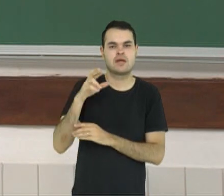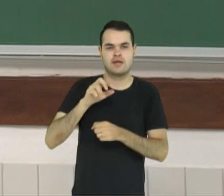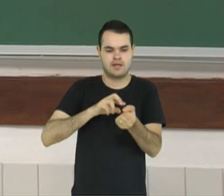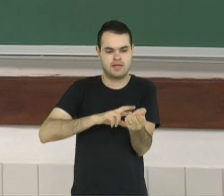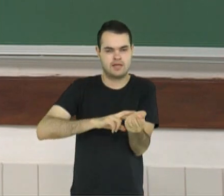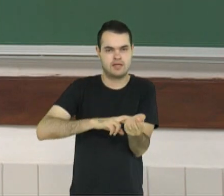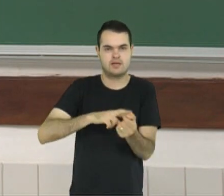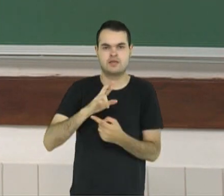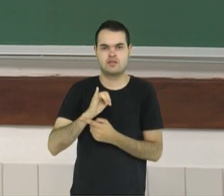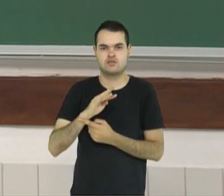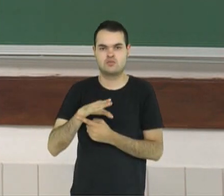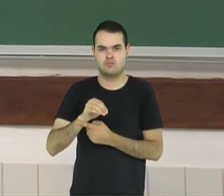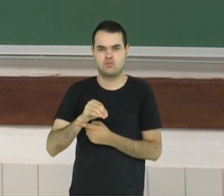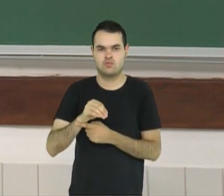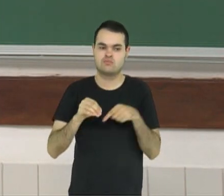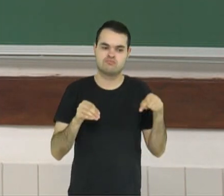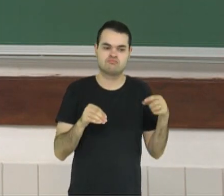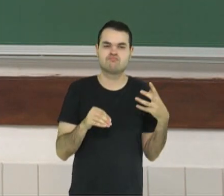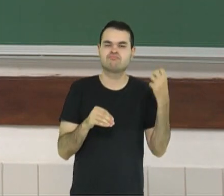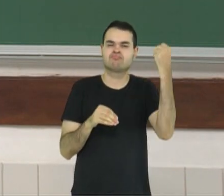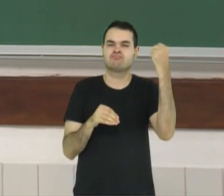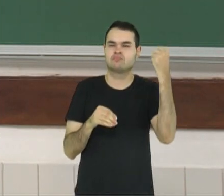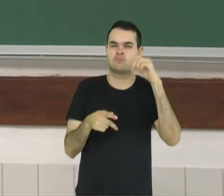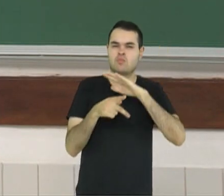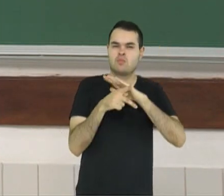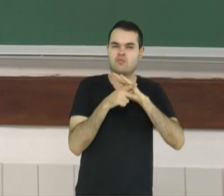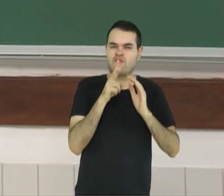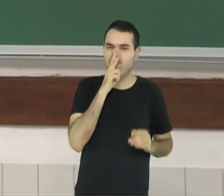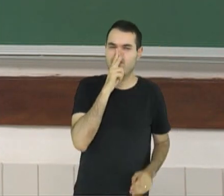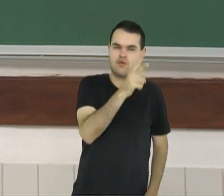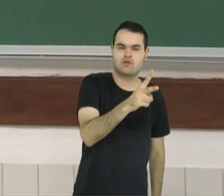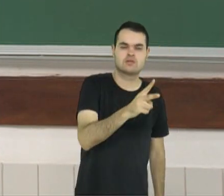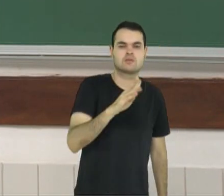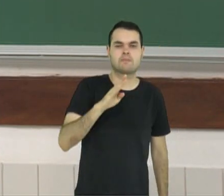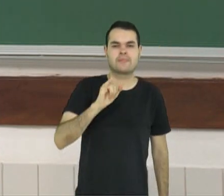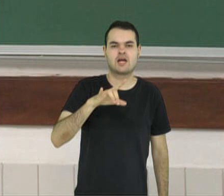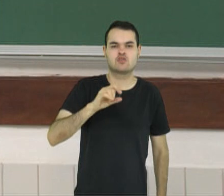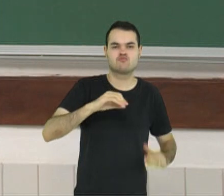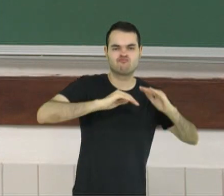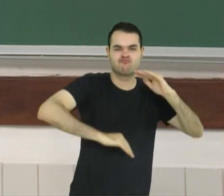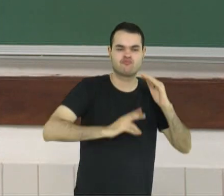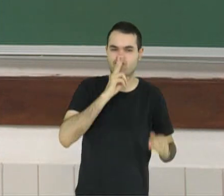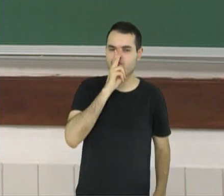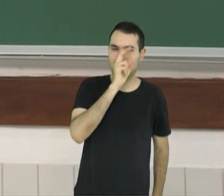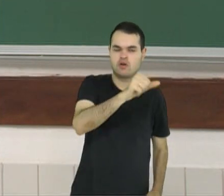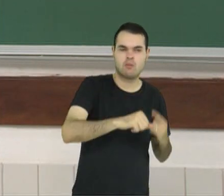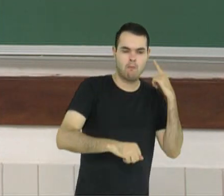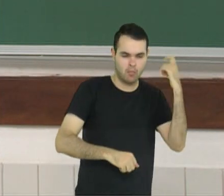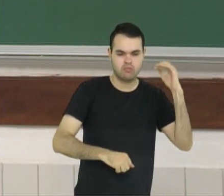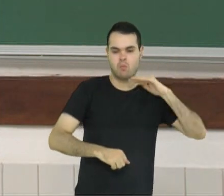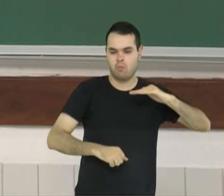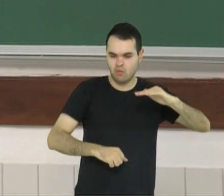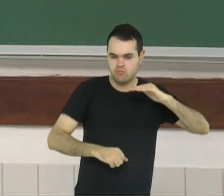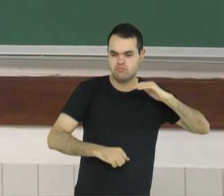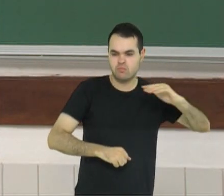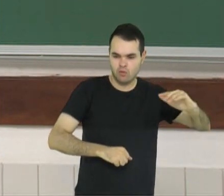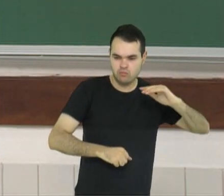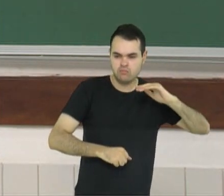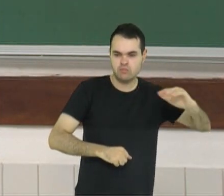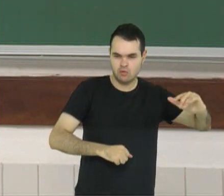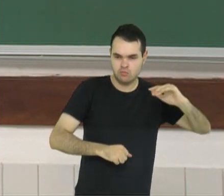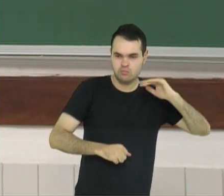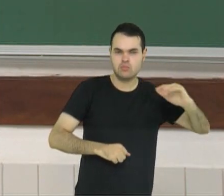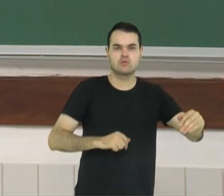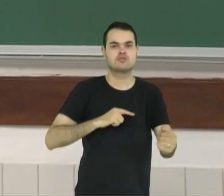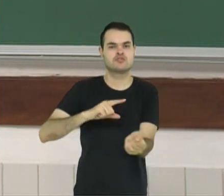e enfatizou o peso da música, ou seja, aqueles baixos bem fortes, ele deixou bem enfatizado. Então, você tinha uma música que tinha muito